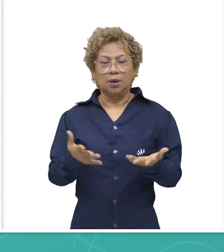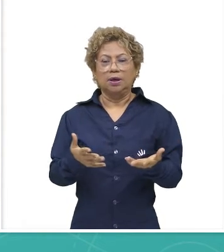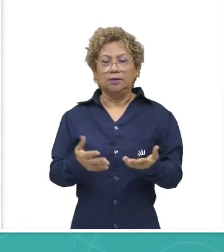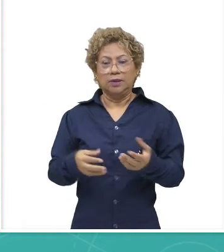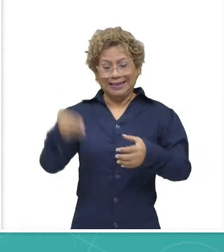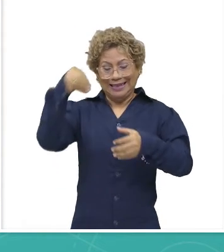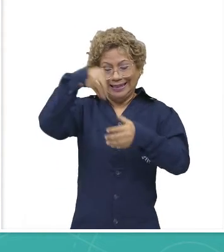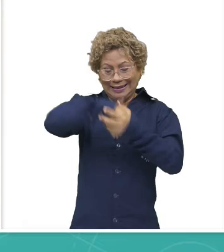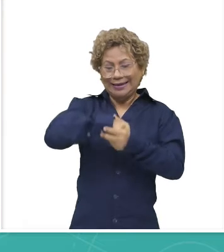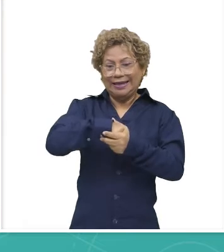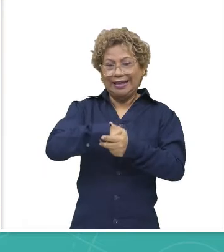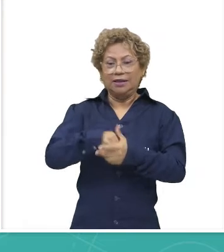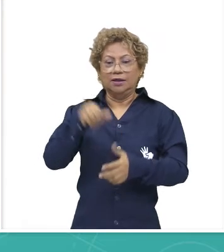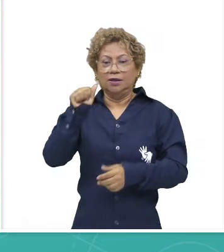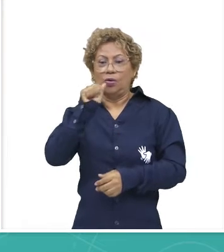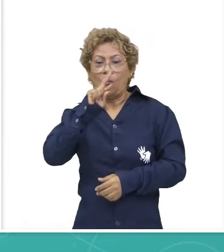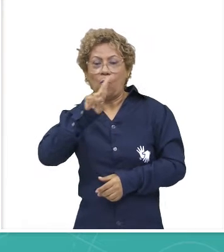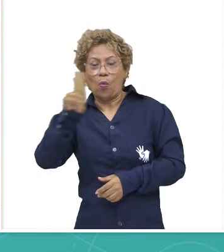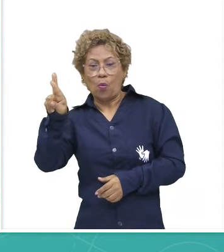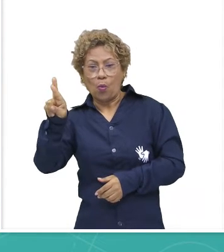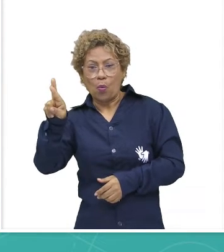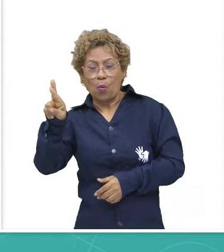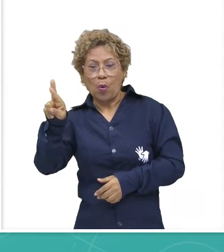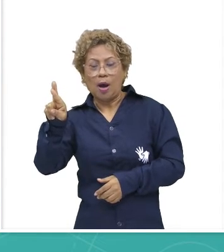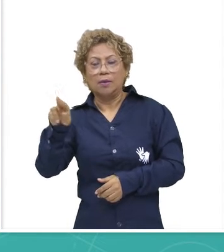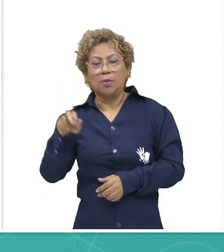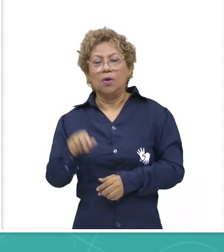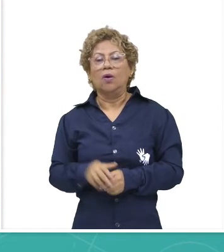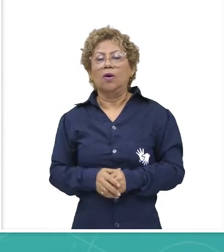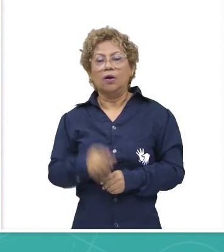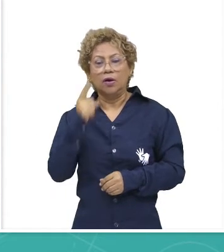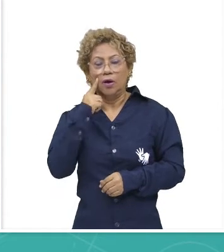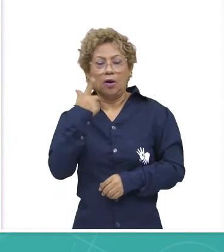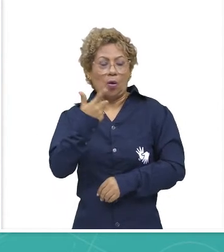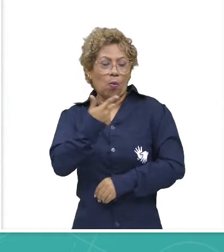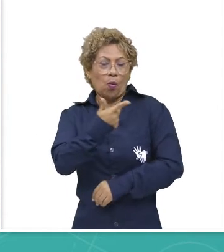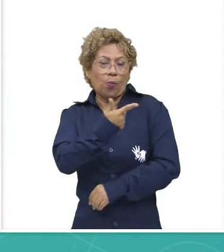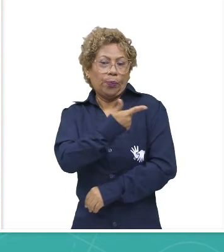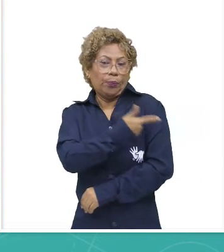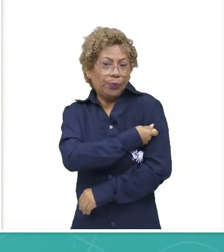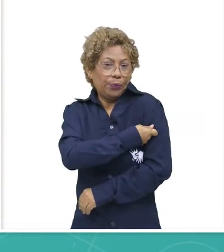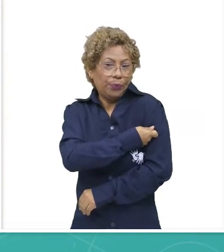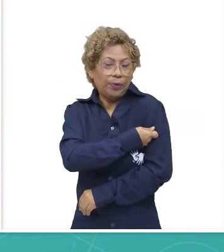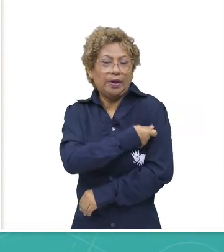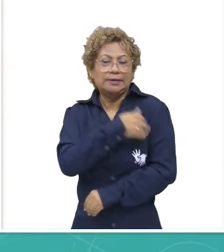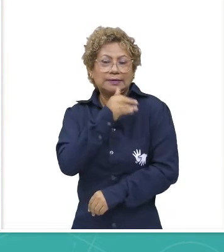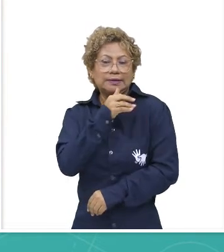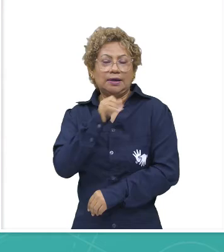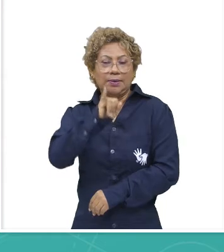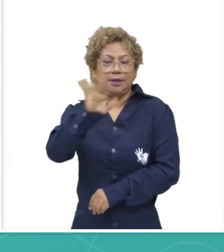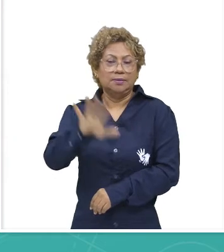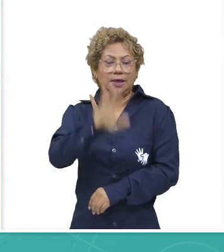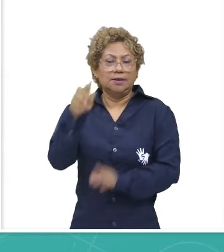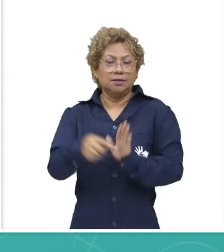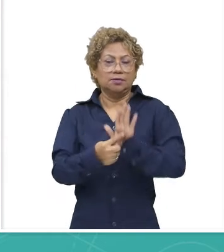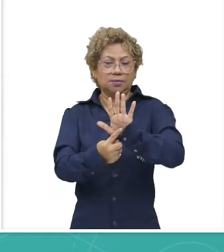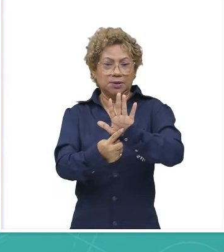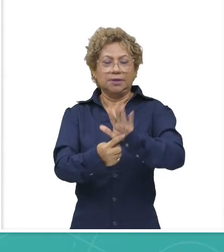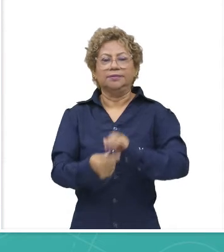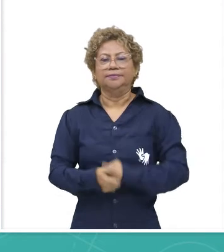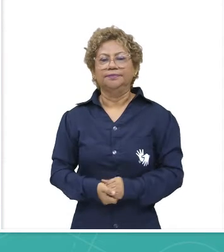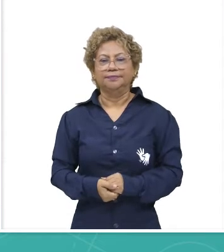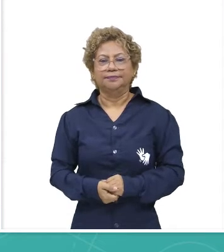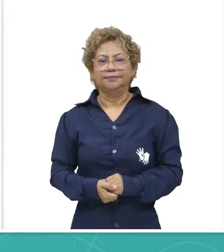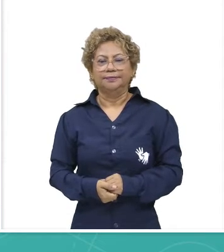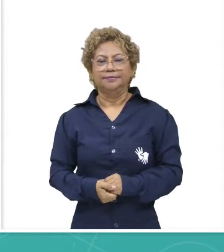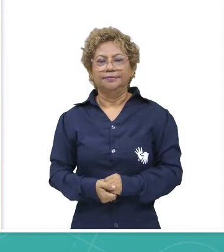comprimido, ele diminui o seu volume. Exemplo, observem aí o nosso desenho. Apertar o